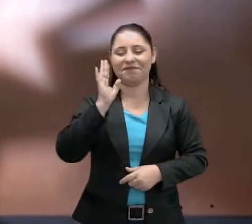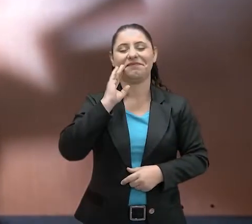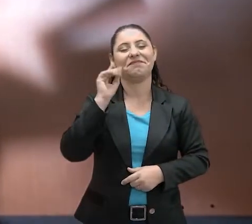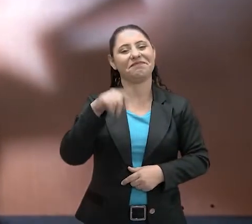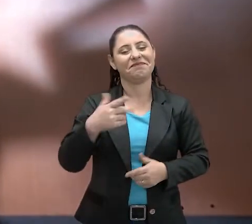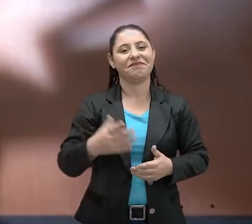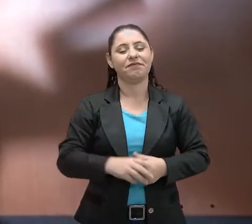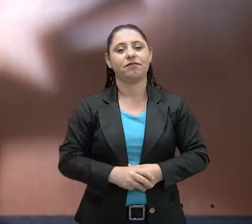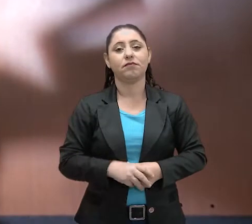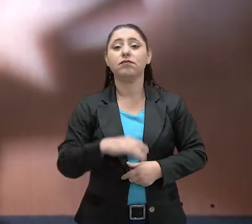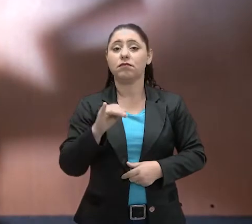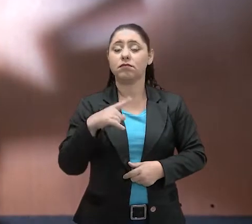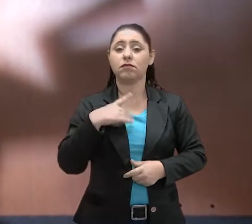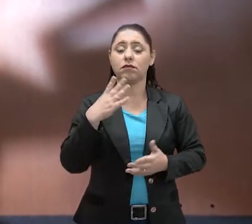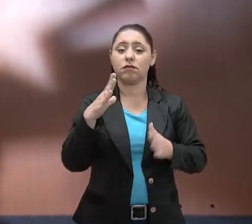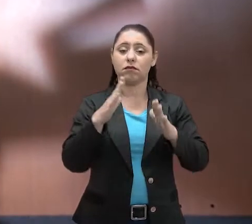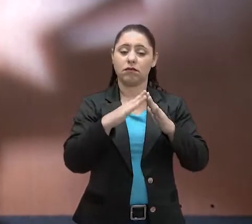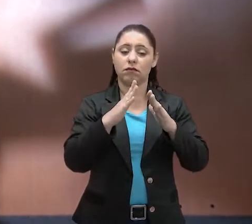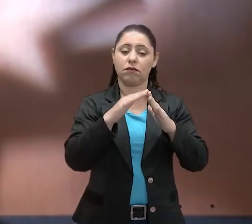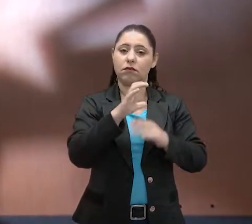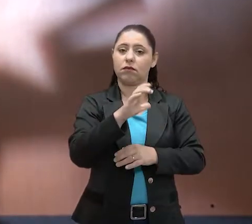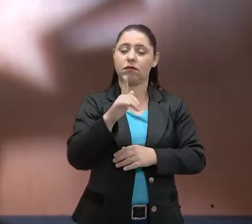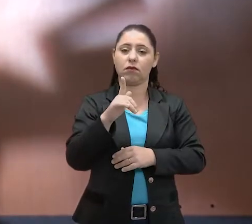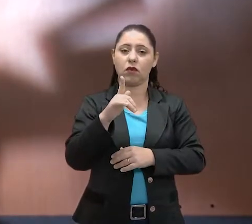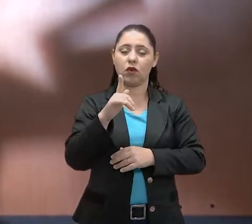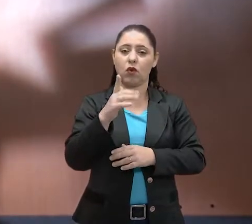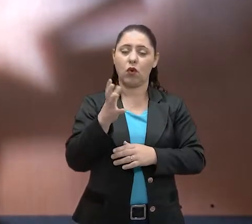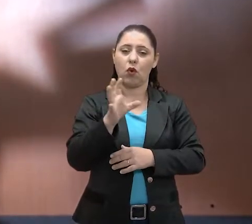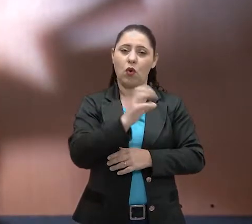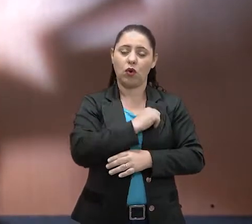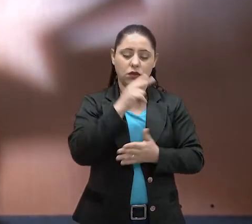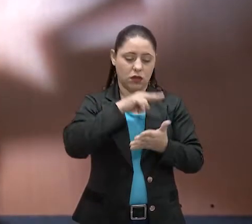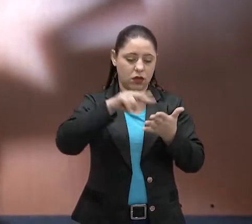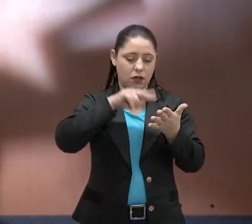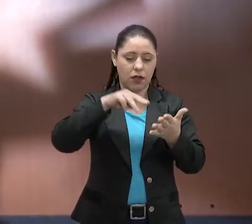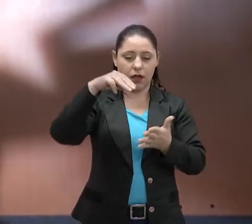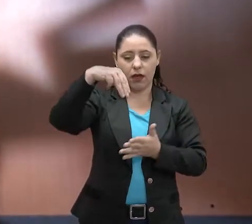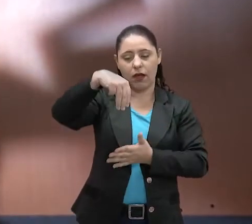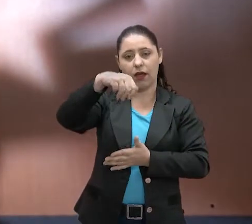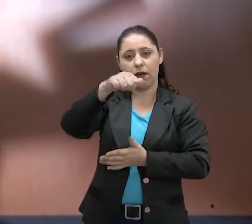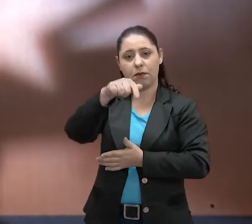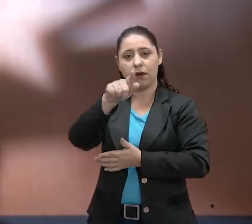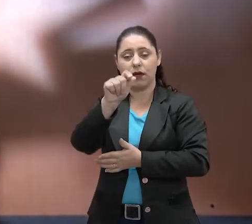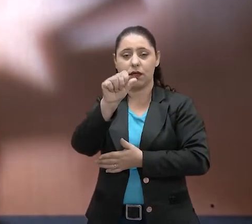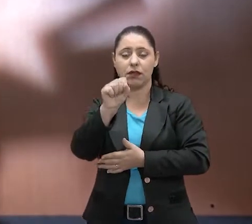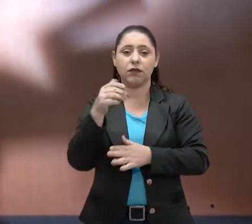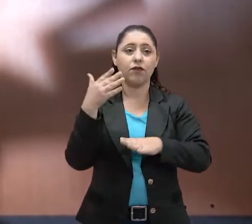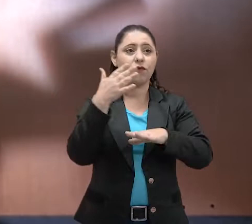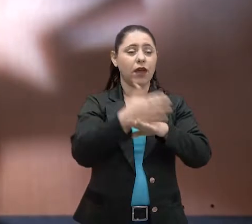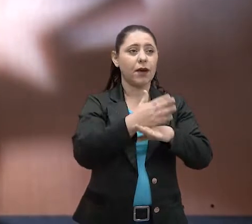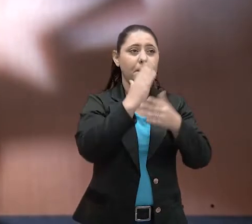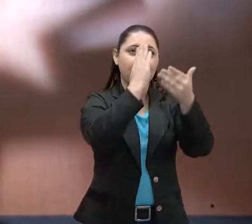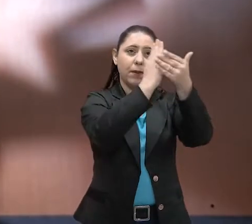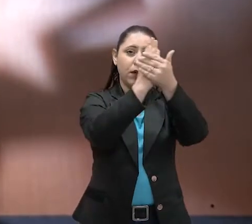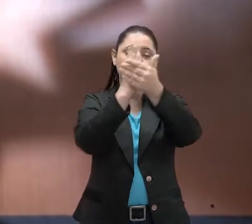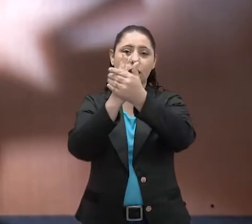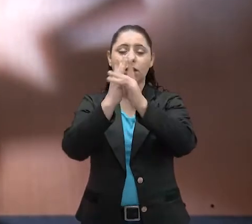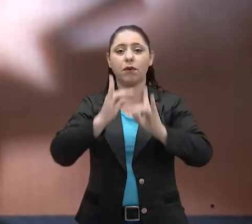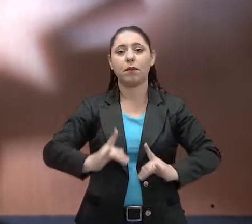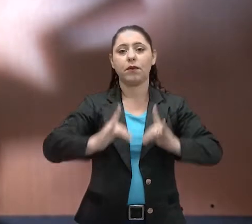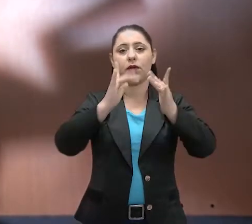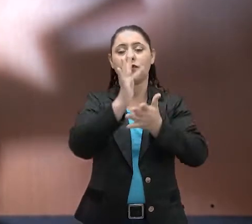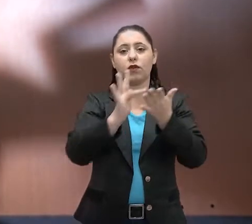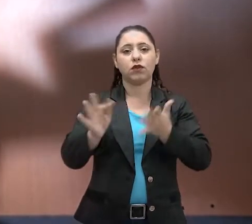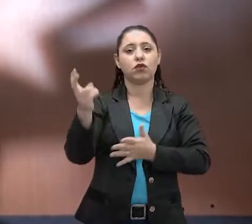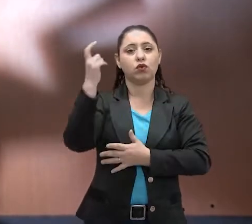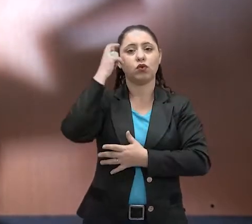Bacana, né, pessoal? Então, se você mora em Campo Grande e gosta de ler mangás, dê um pulo na Biblioteca Estadual Isaías Paim, que fica no